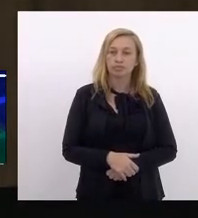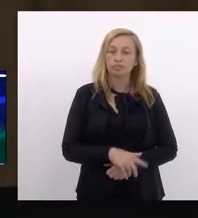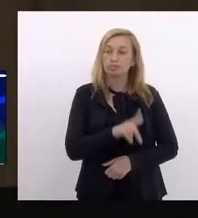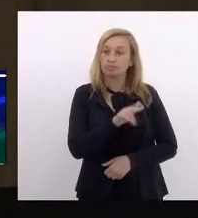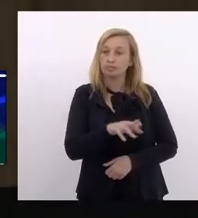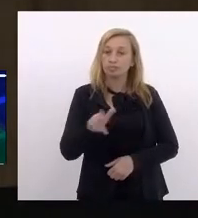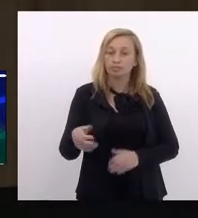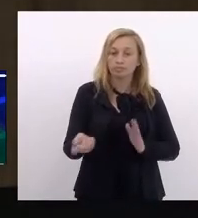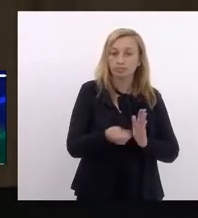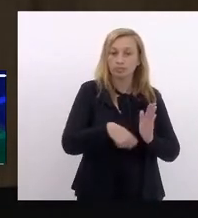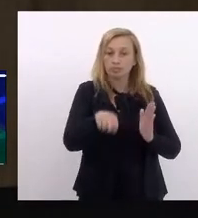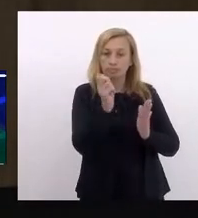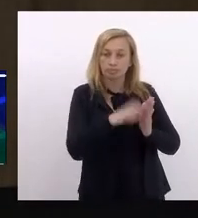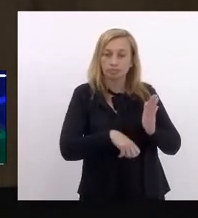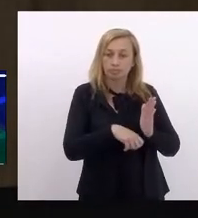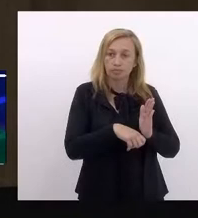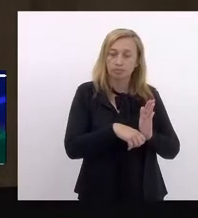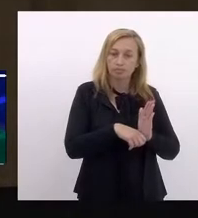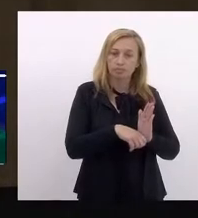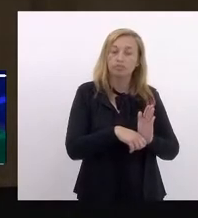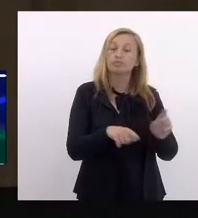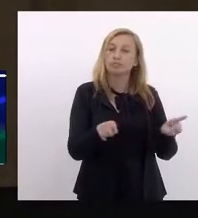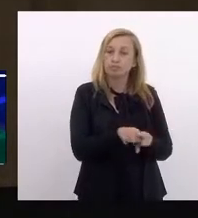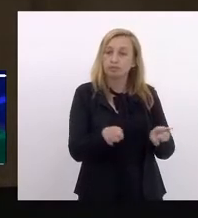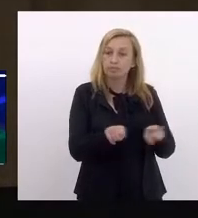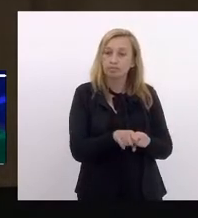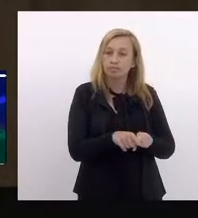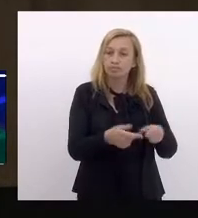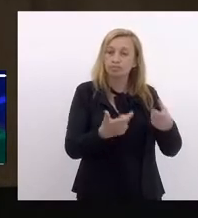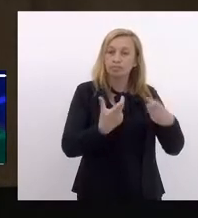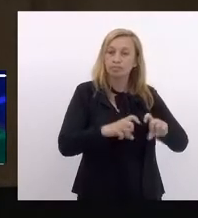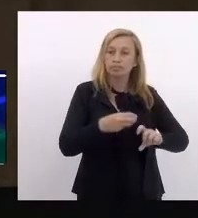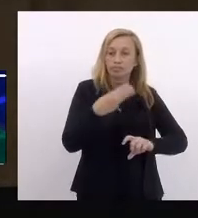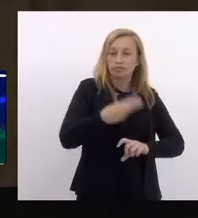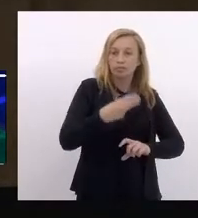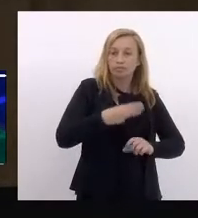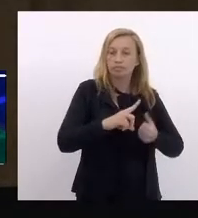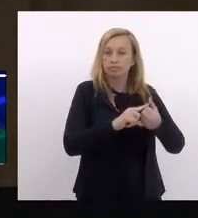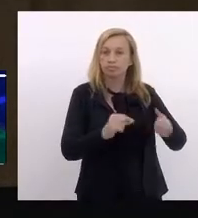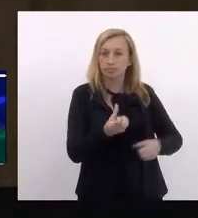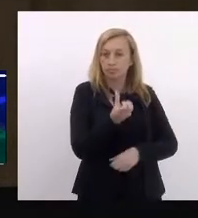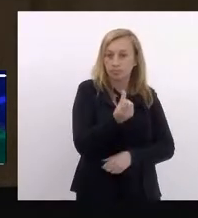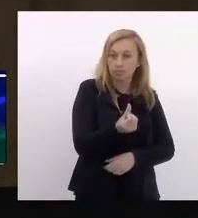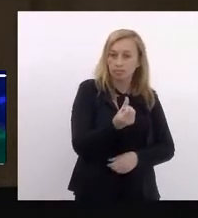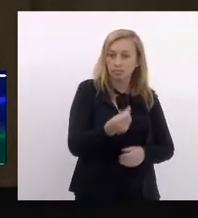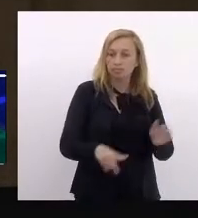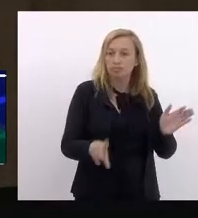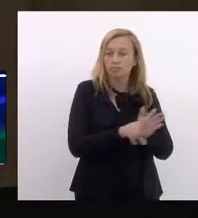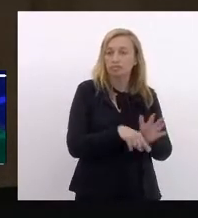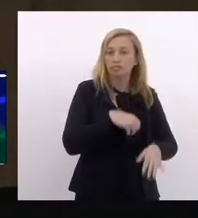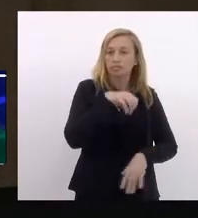de tributação se arrima também no parágrafo 3º do artigo 6º da Lei